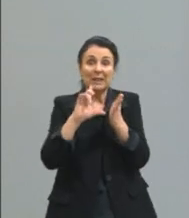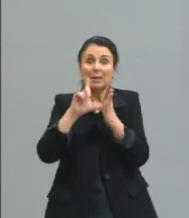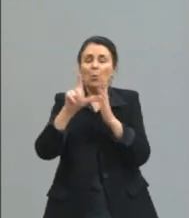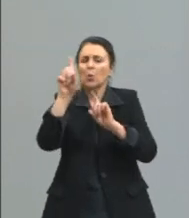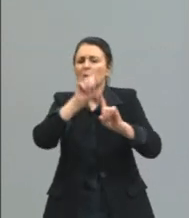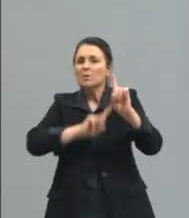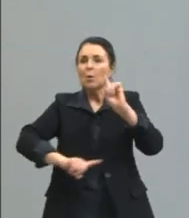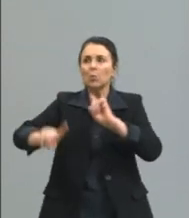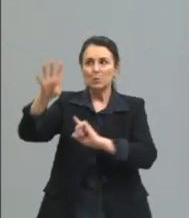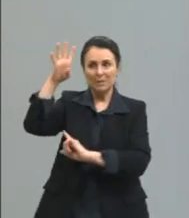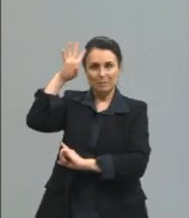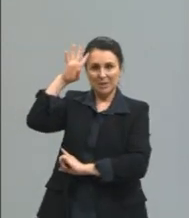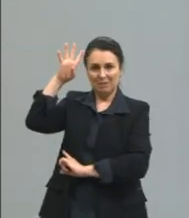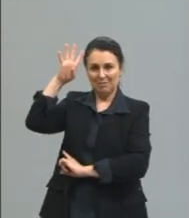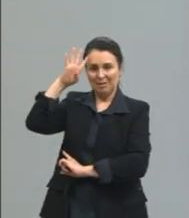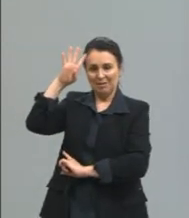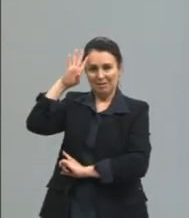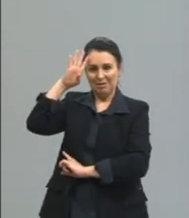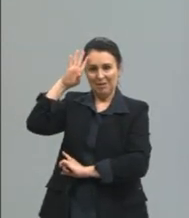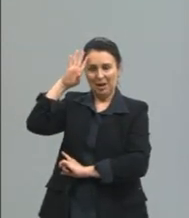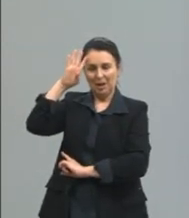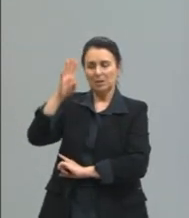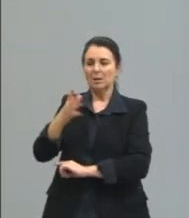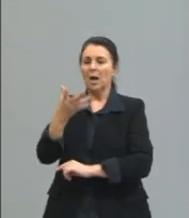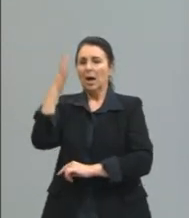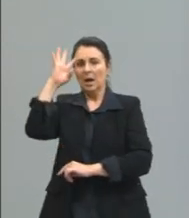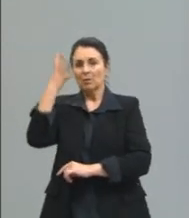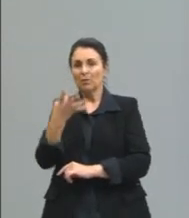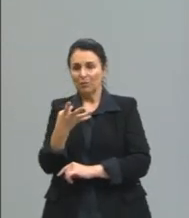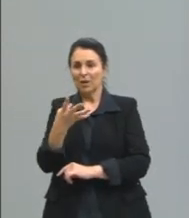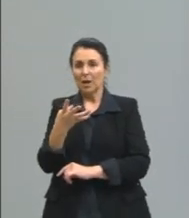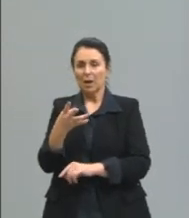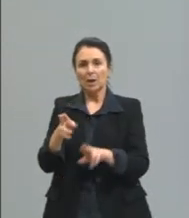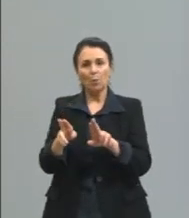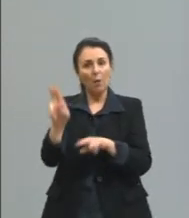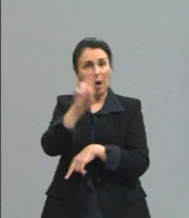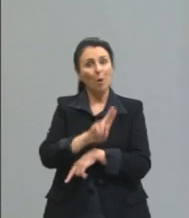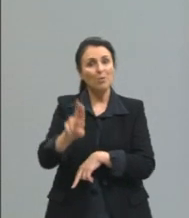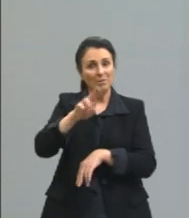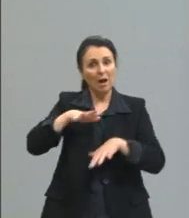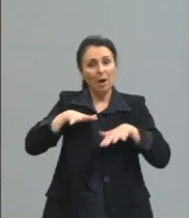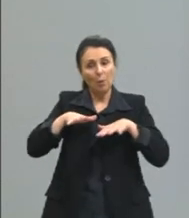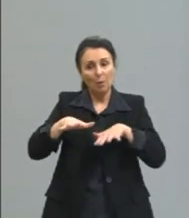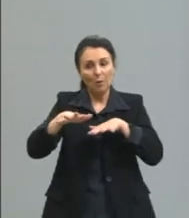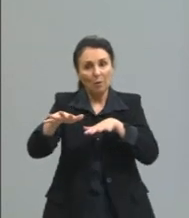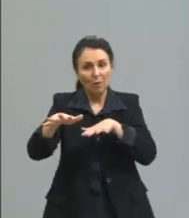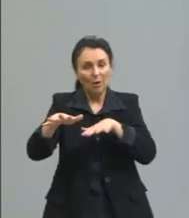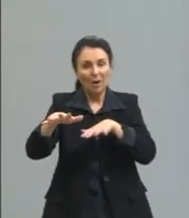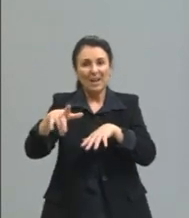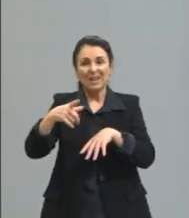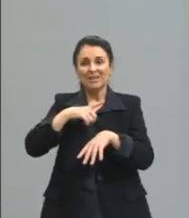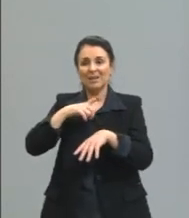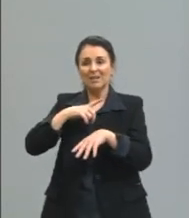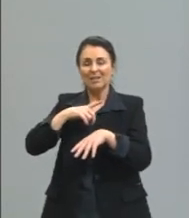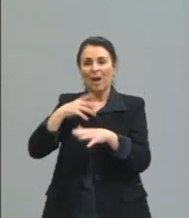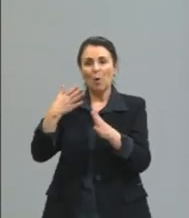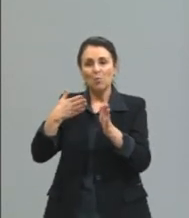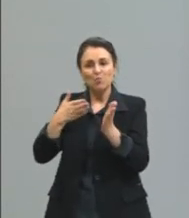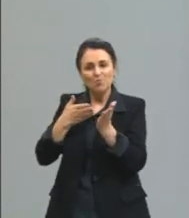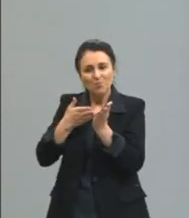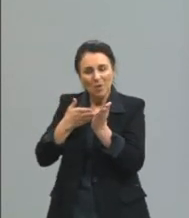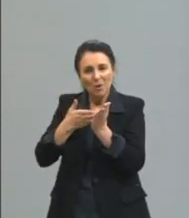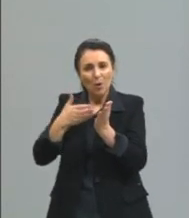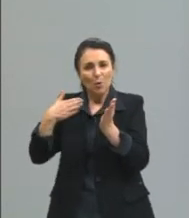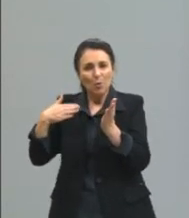tentaram se aproveitar dessa insatisfação popular para dar um golpe contra o presidente, né? Eles eram oposição contra